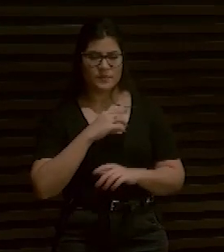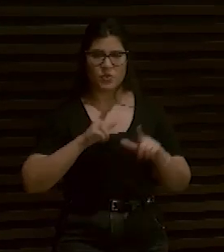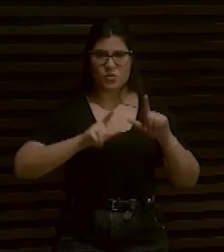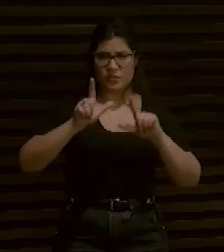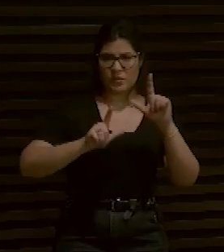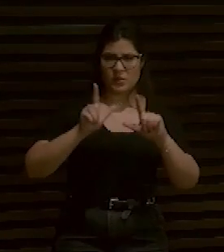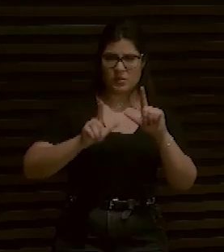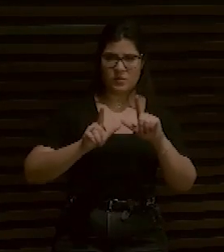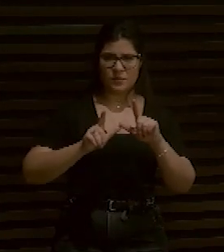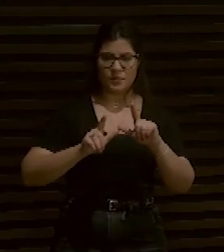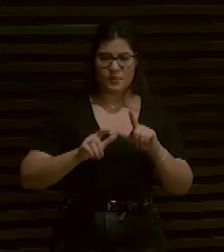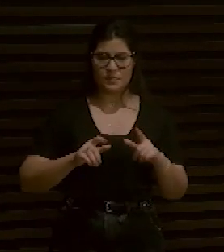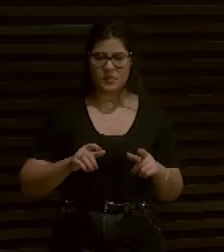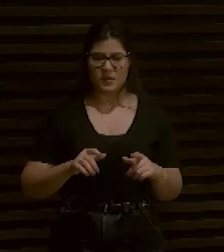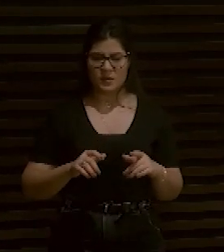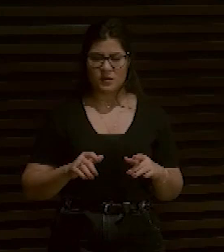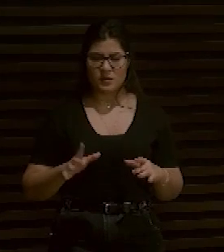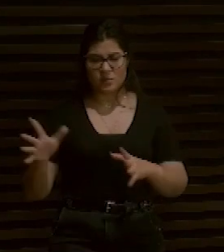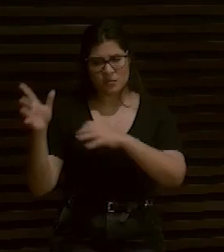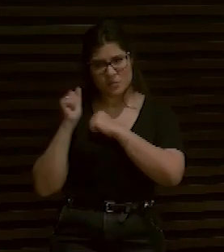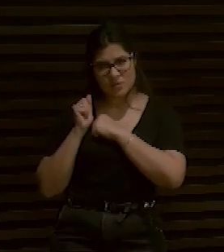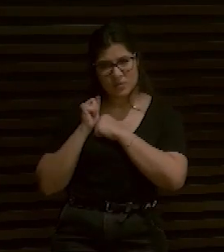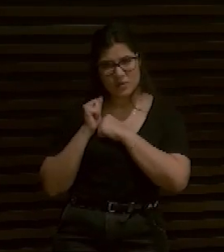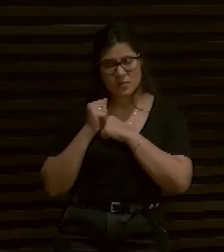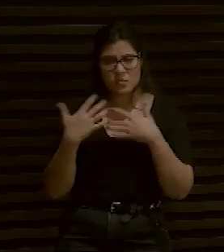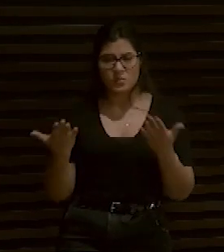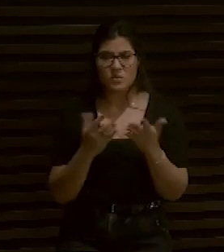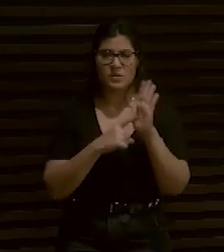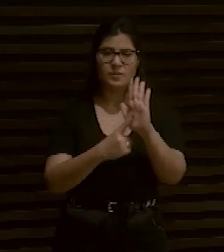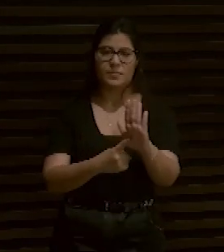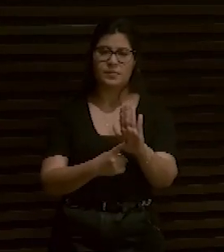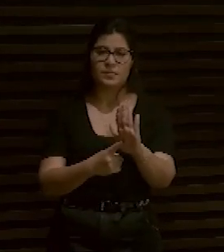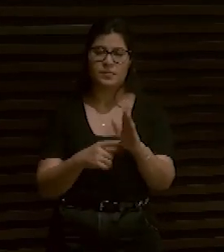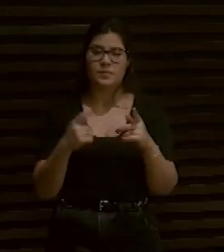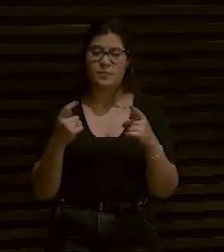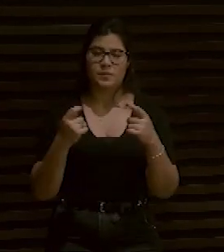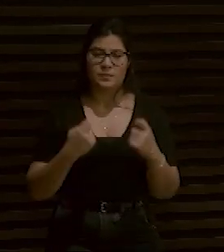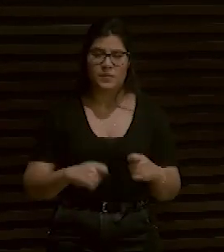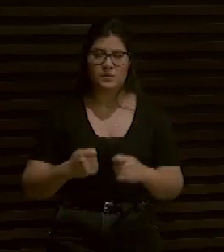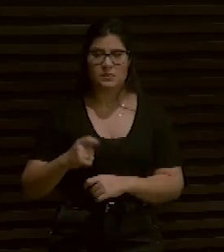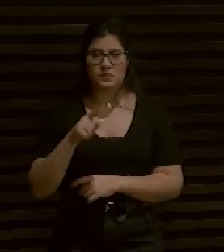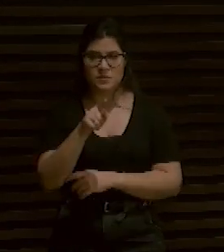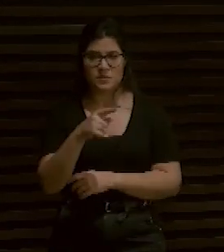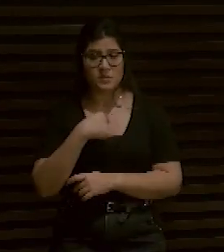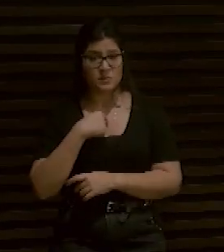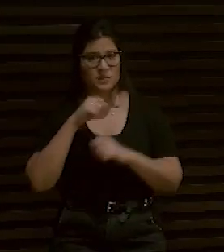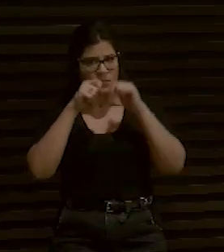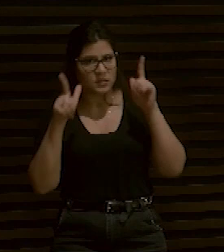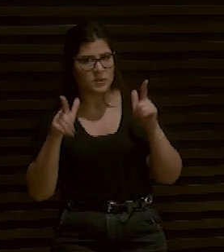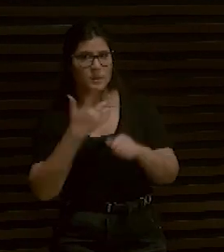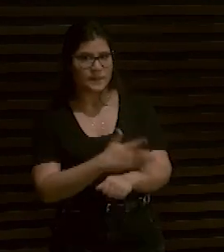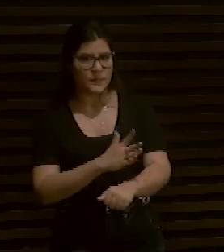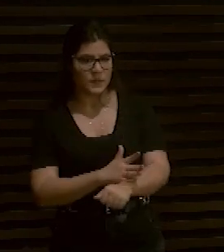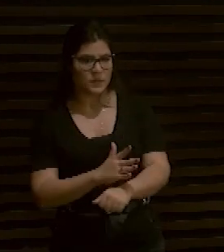e colocar no lugar onde todo mundo vê. Depende de você e de mim. Está claro? Como é prática